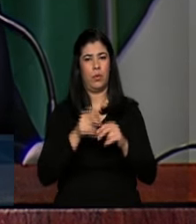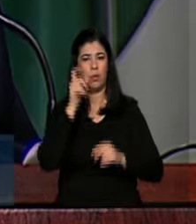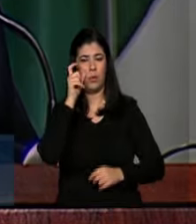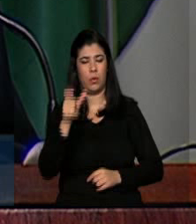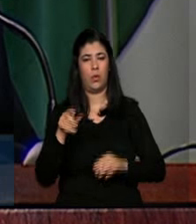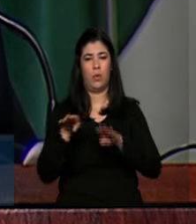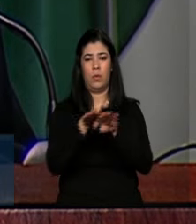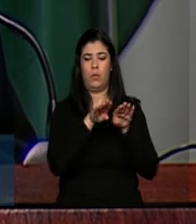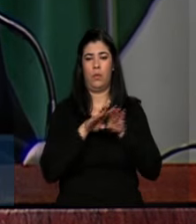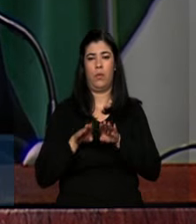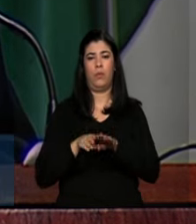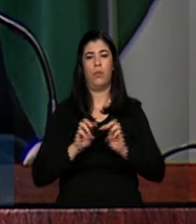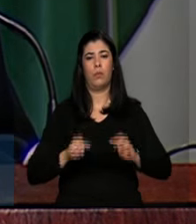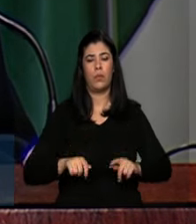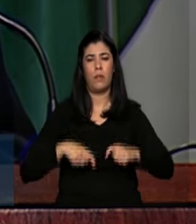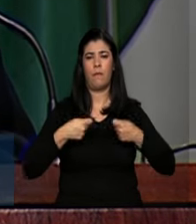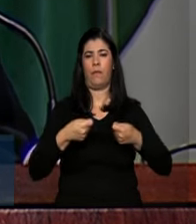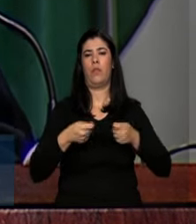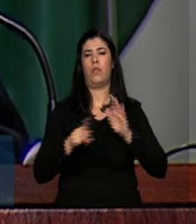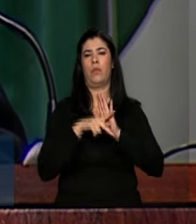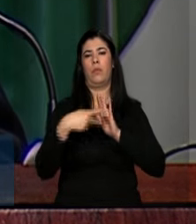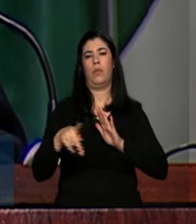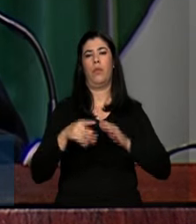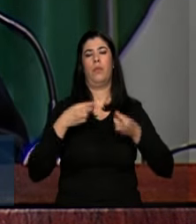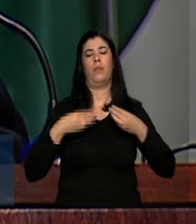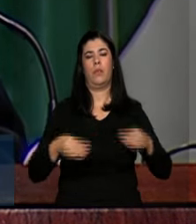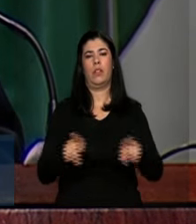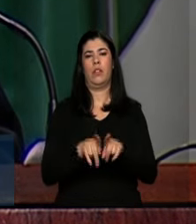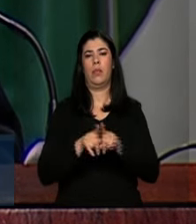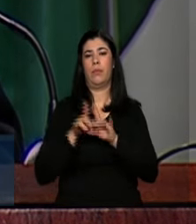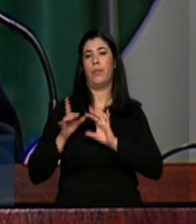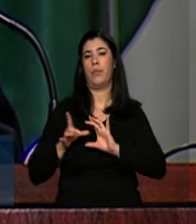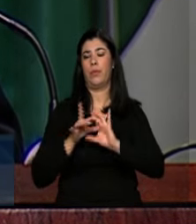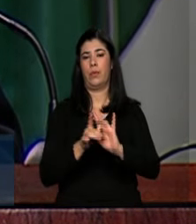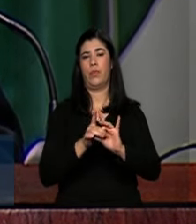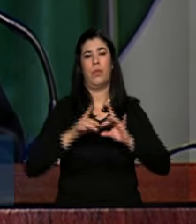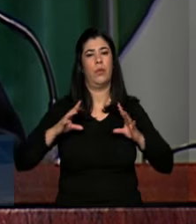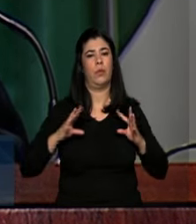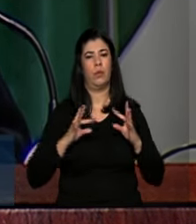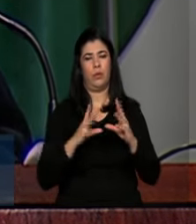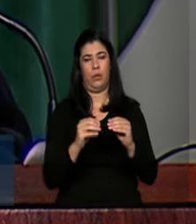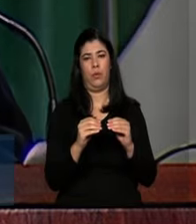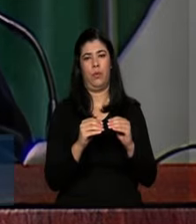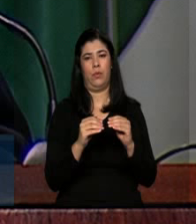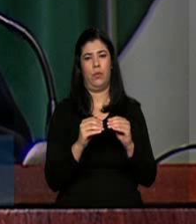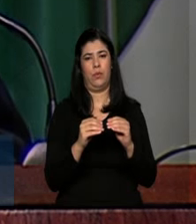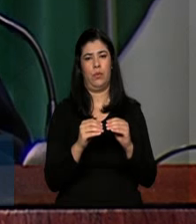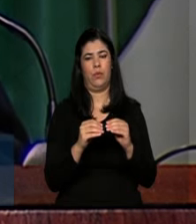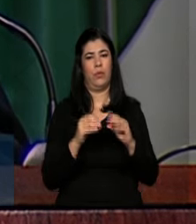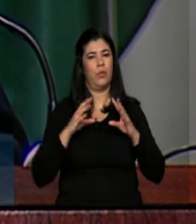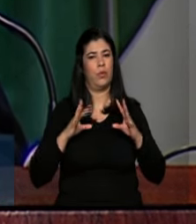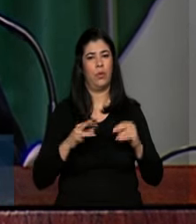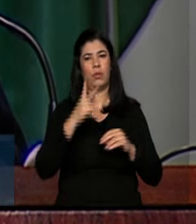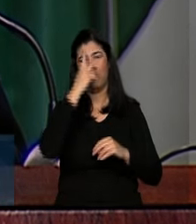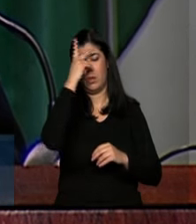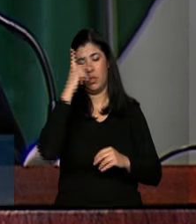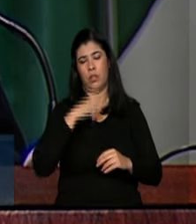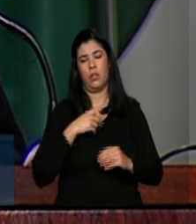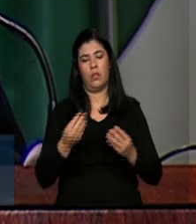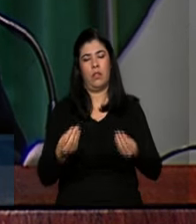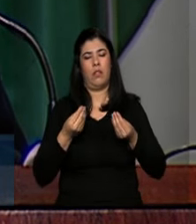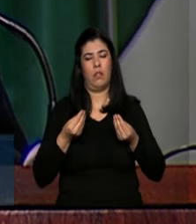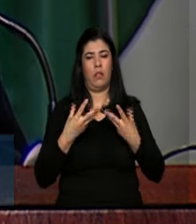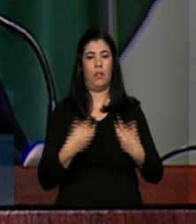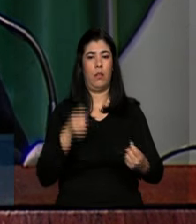comum de fortalecer o Ministério. É a união de que todos É a união de todos que nos permitirá atingir